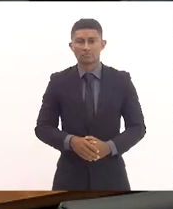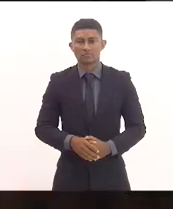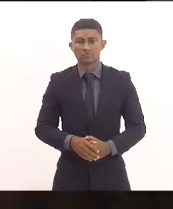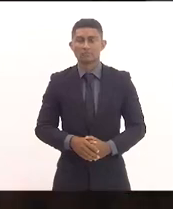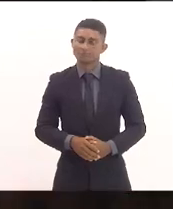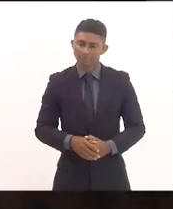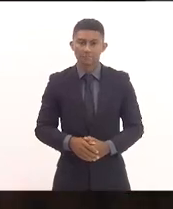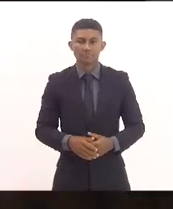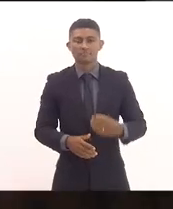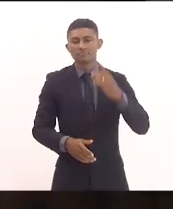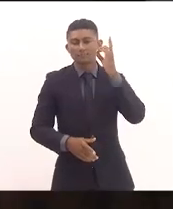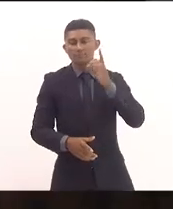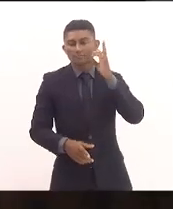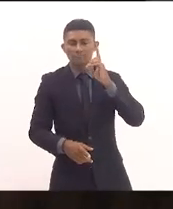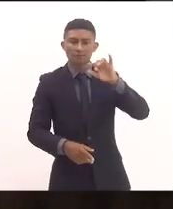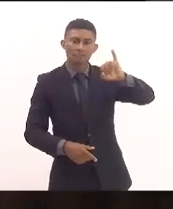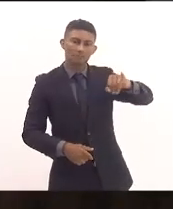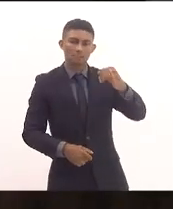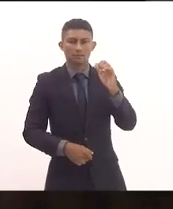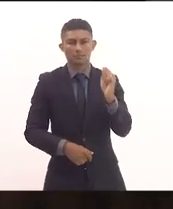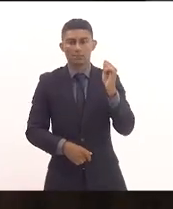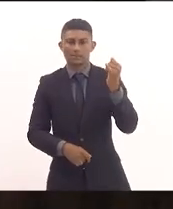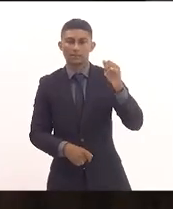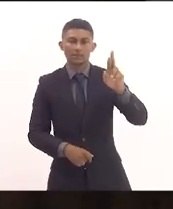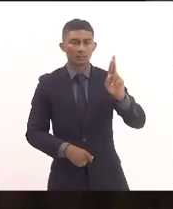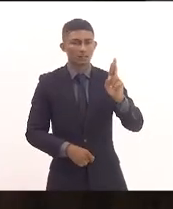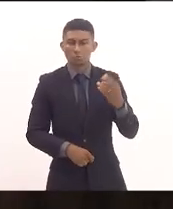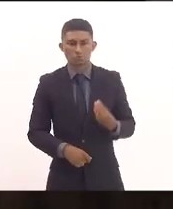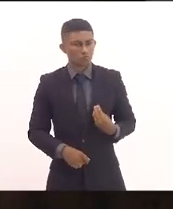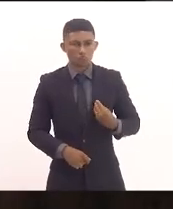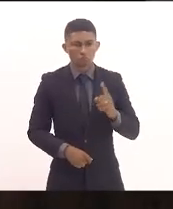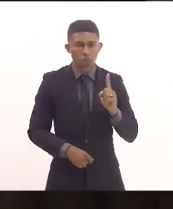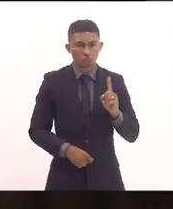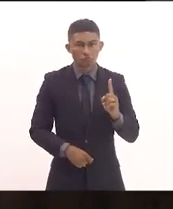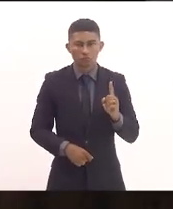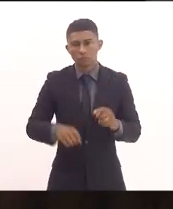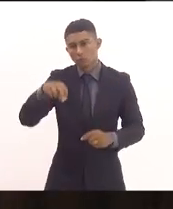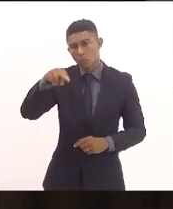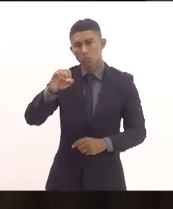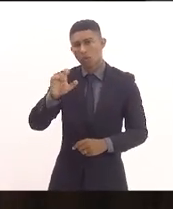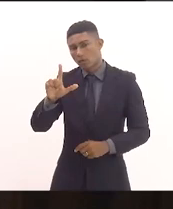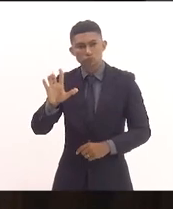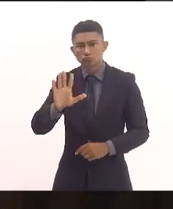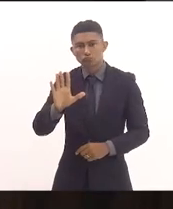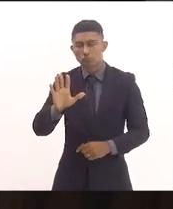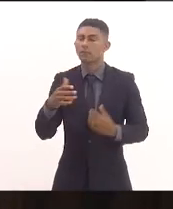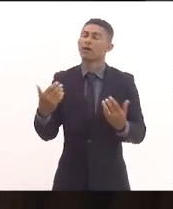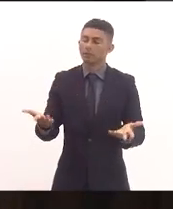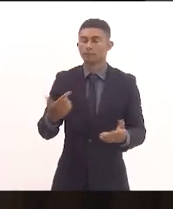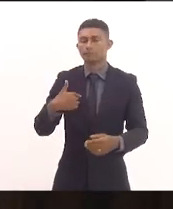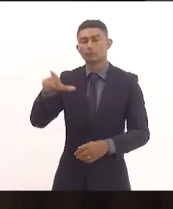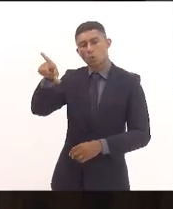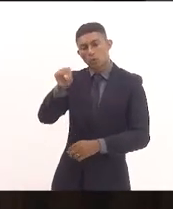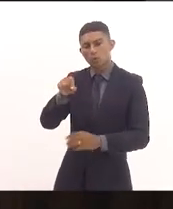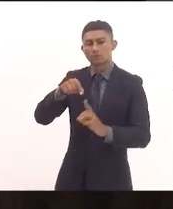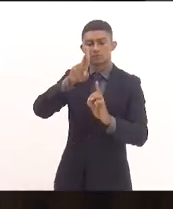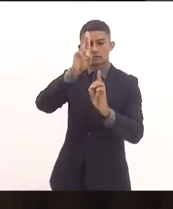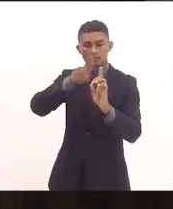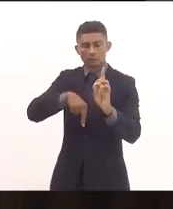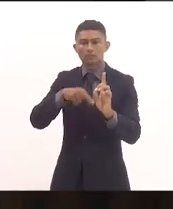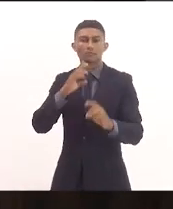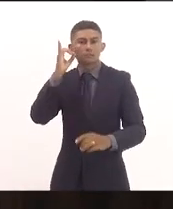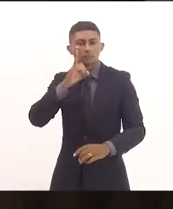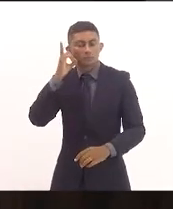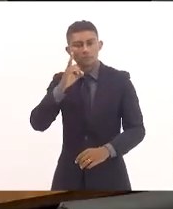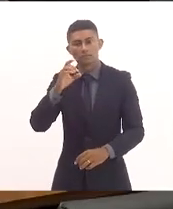Deputado Jair Bittencourt. Deputado Noel de Carvalho. Presidência, designa relator, deputado